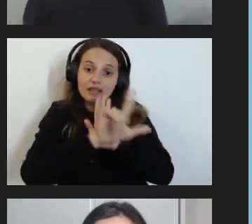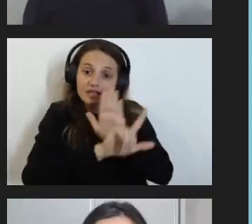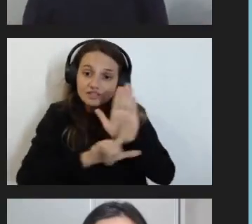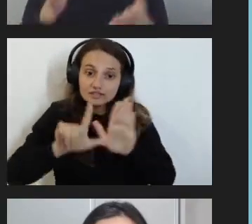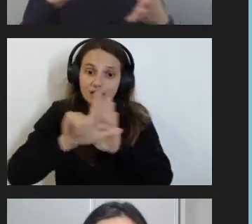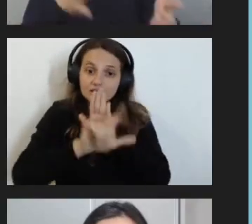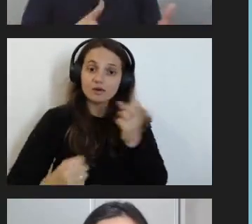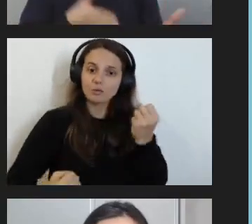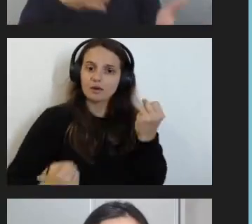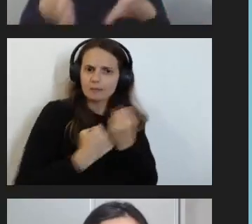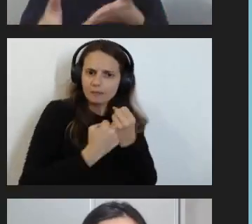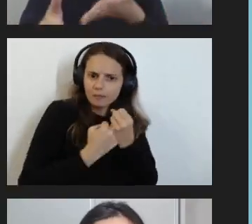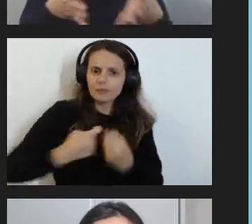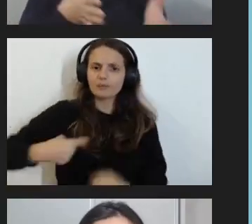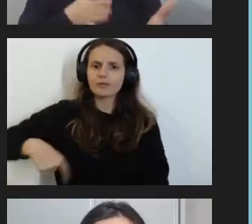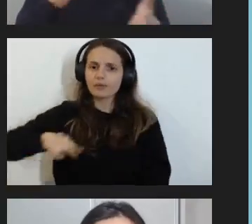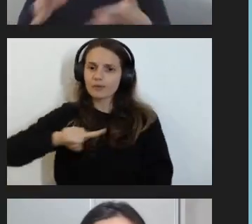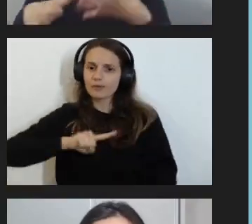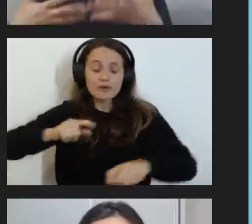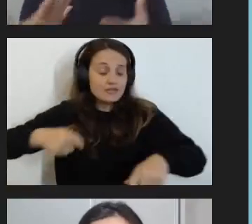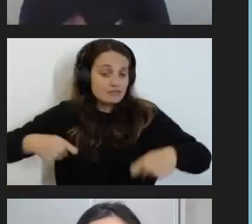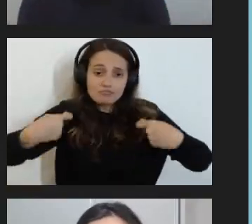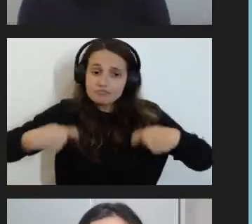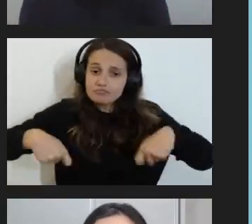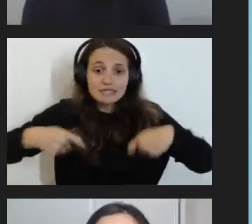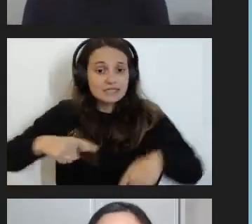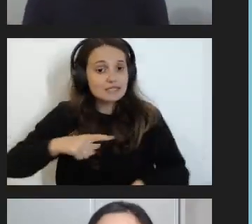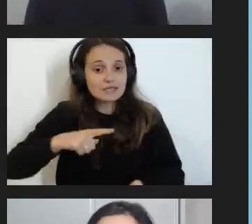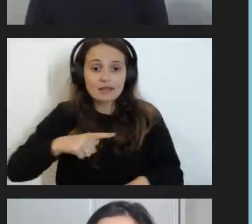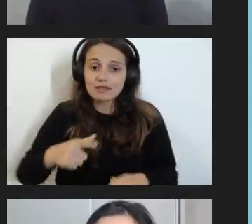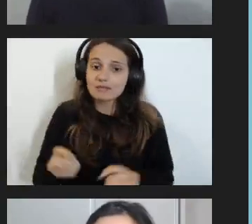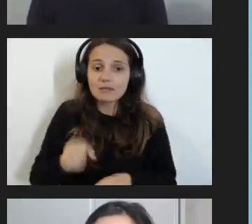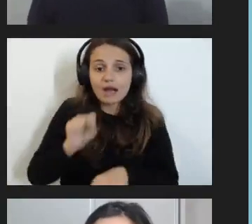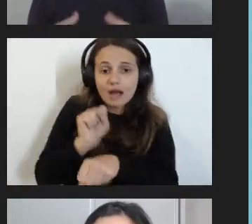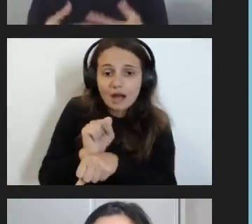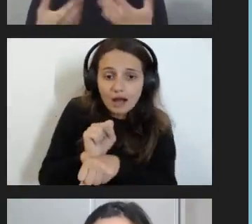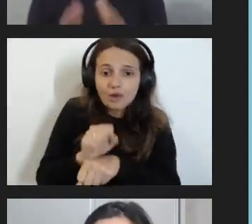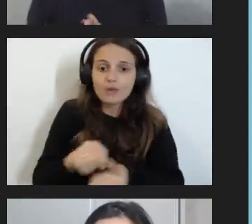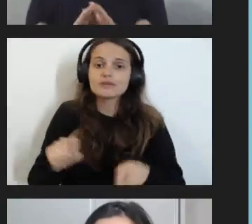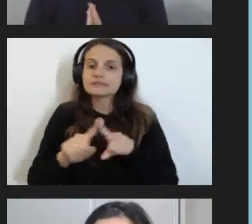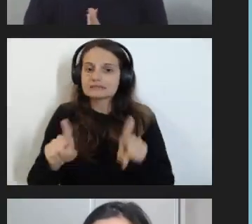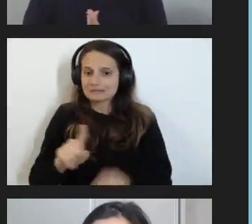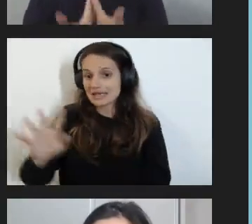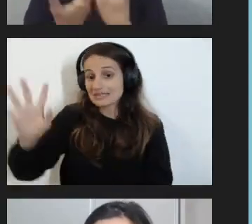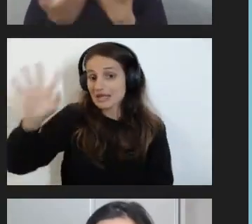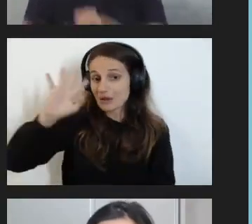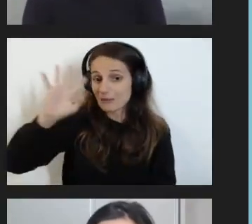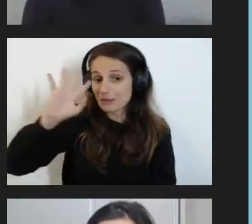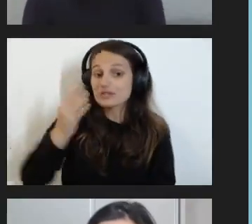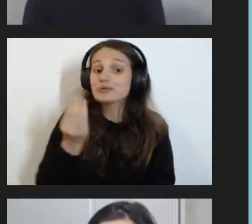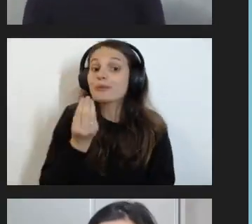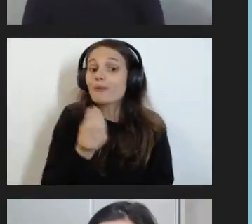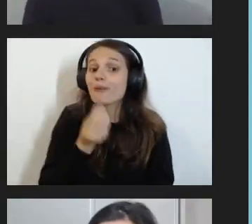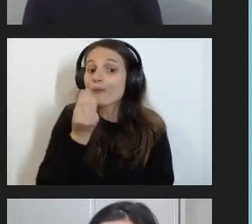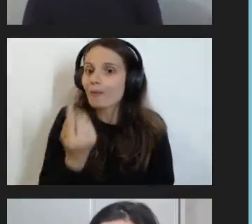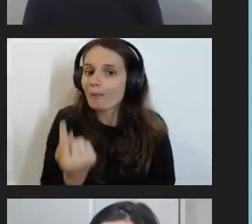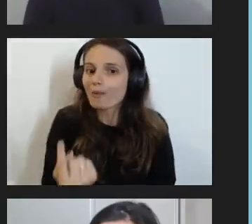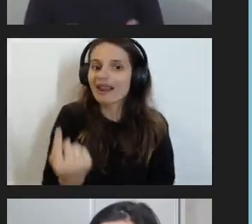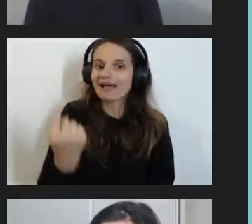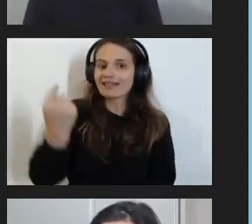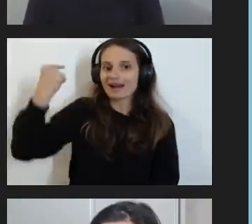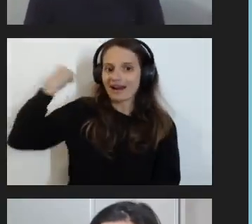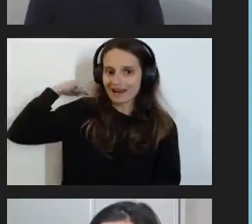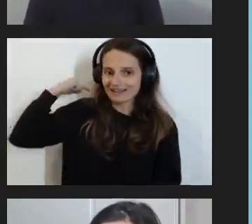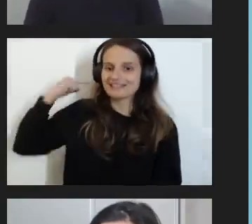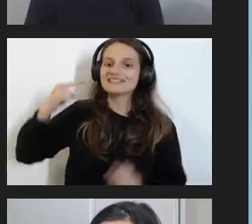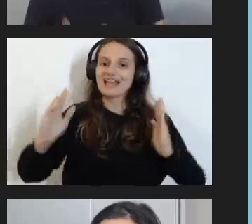ampara, para que precisa ter essa pausa, mas eu imagino como deve ter sido difícil para vocês nessa época